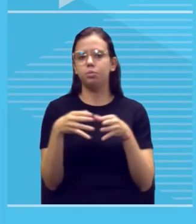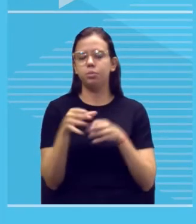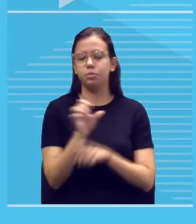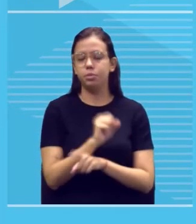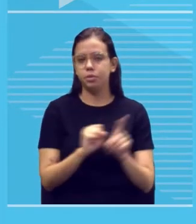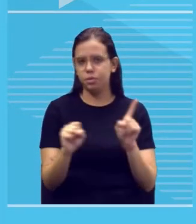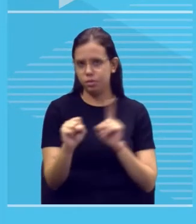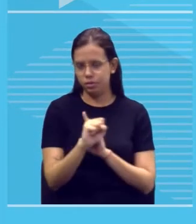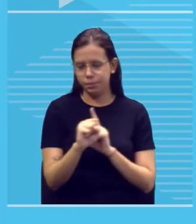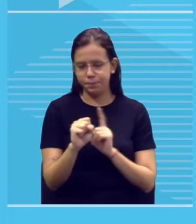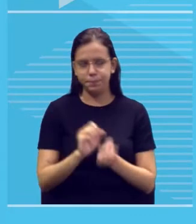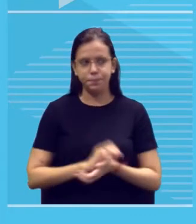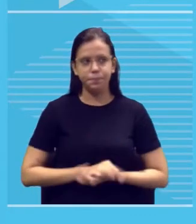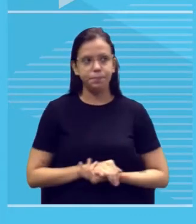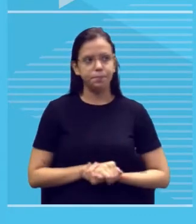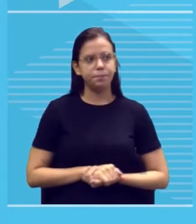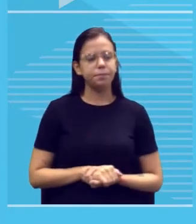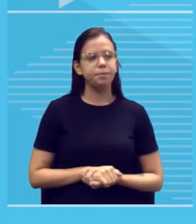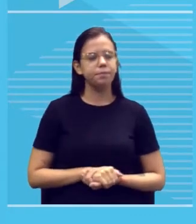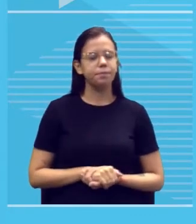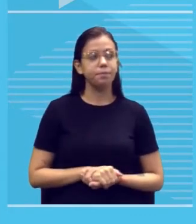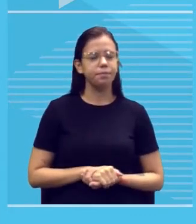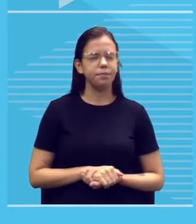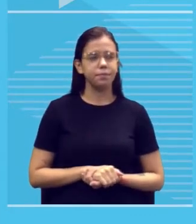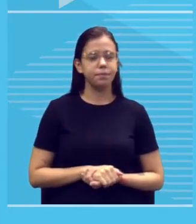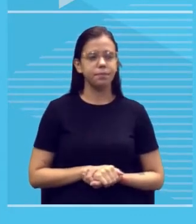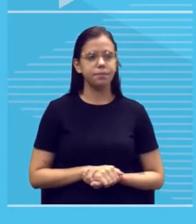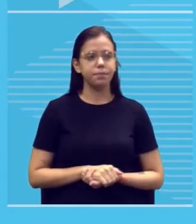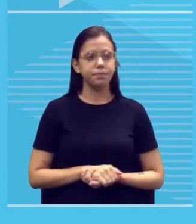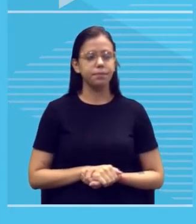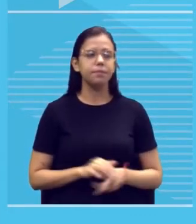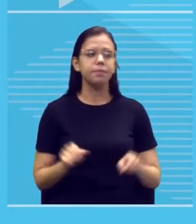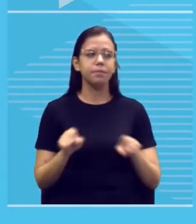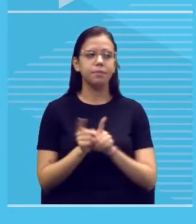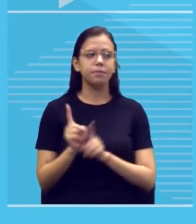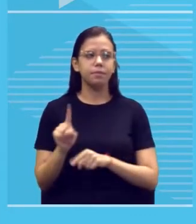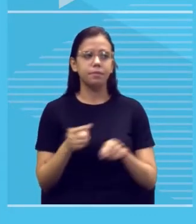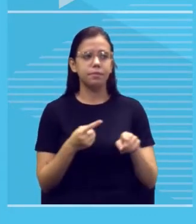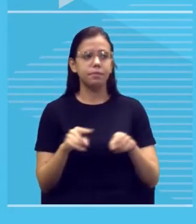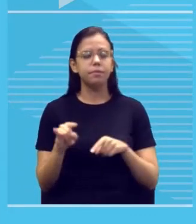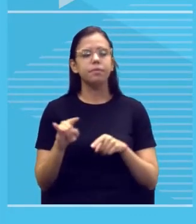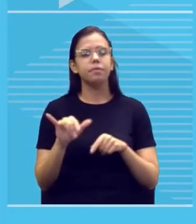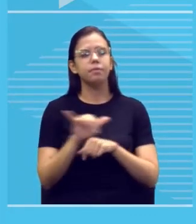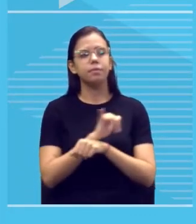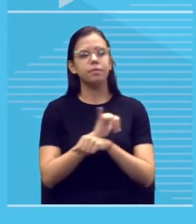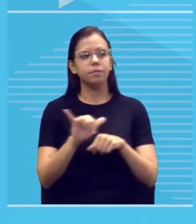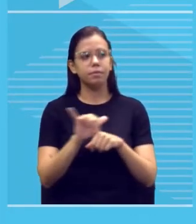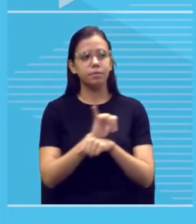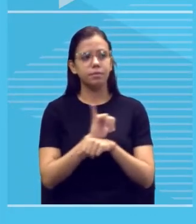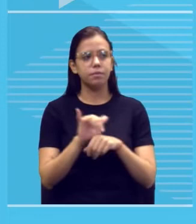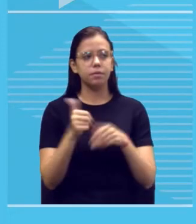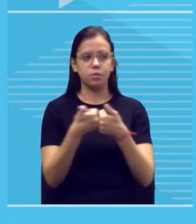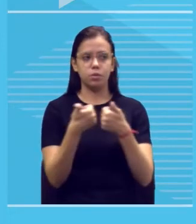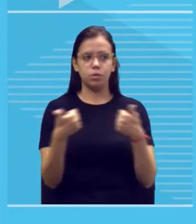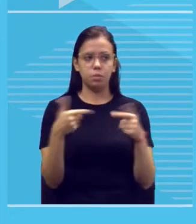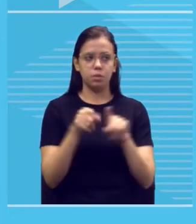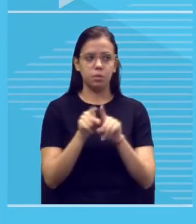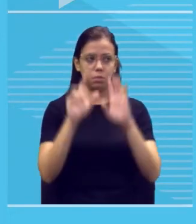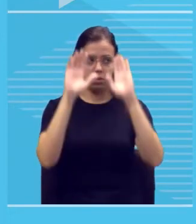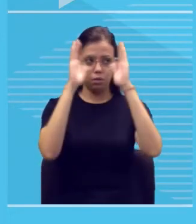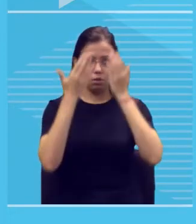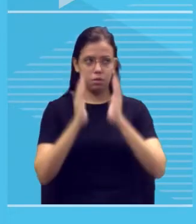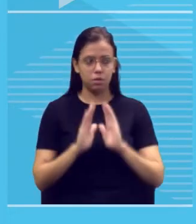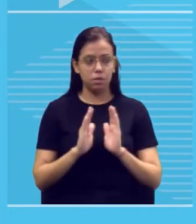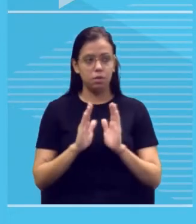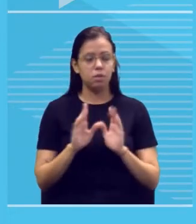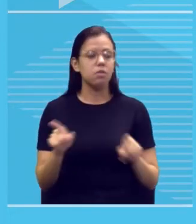social dos personagens a música Era um instrumento para afastamento e análise as chamadas sons em